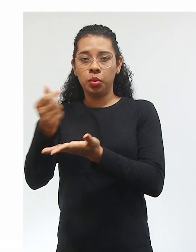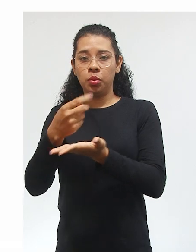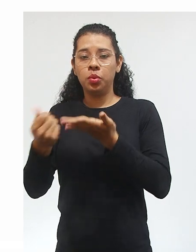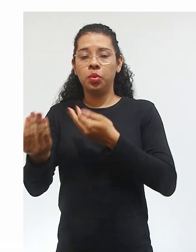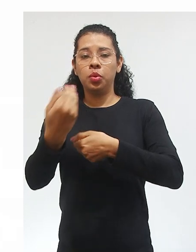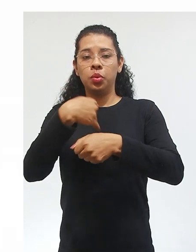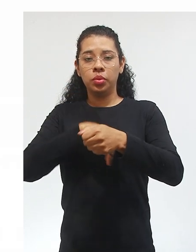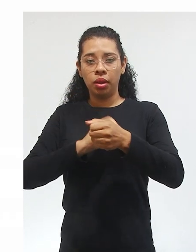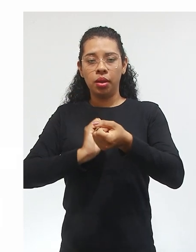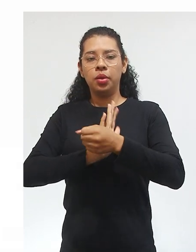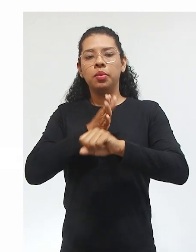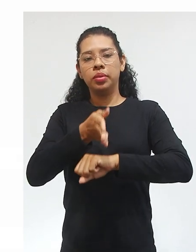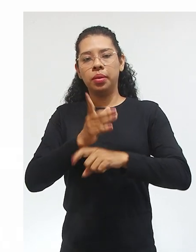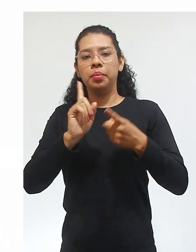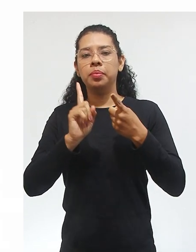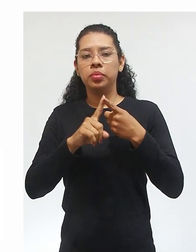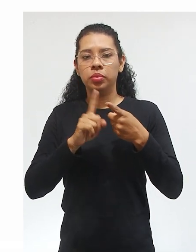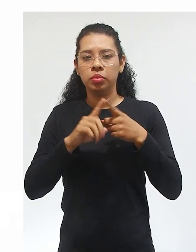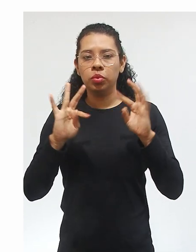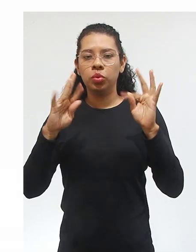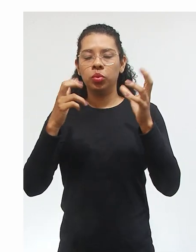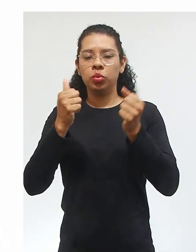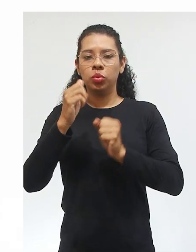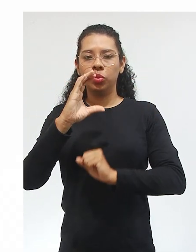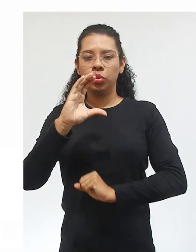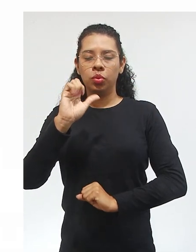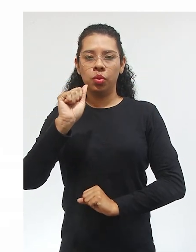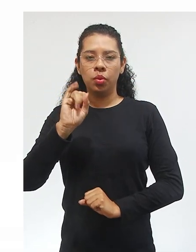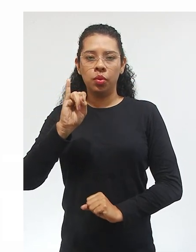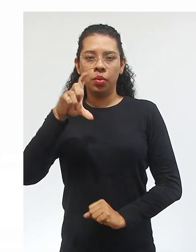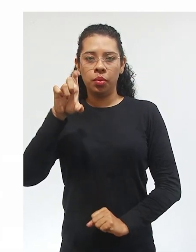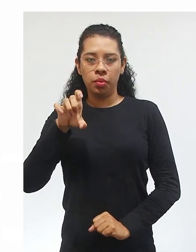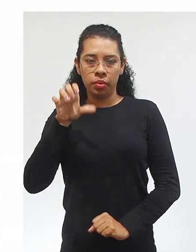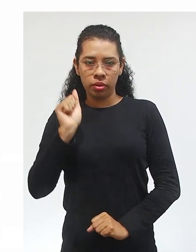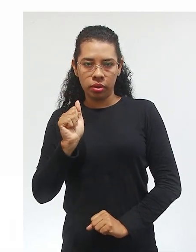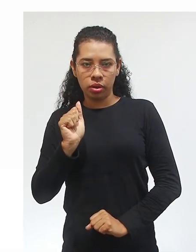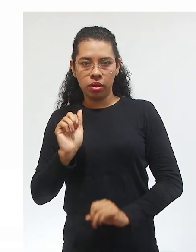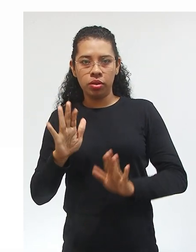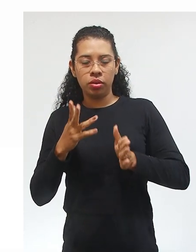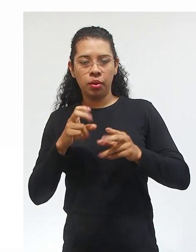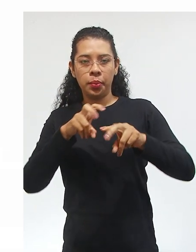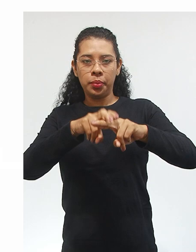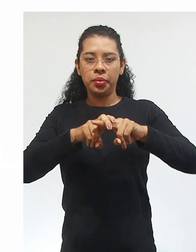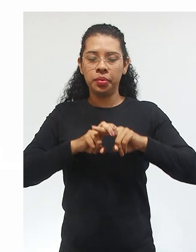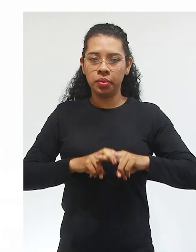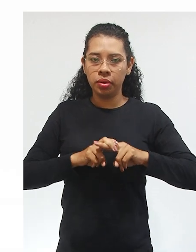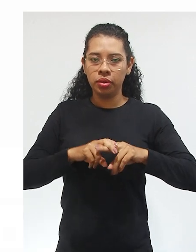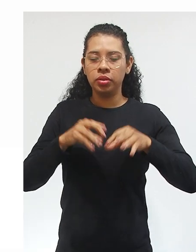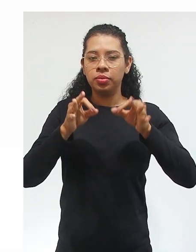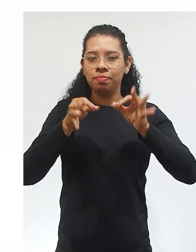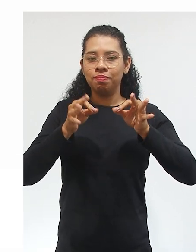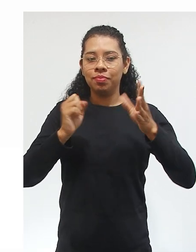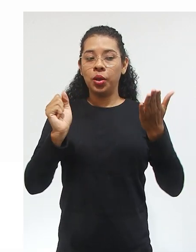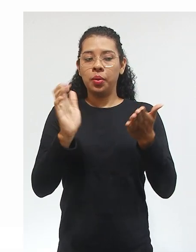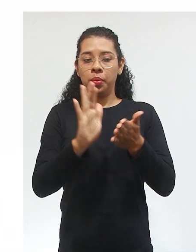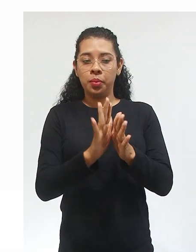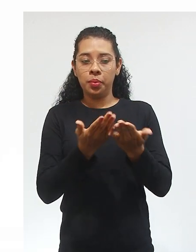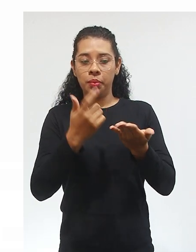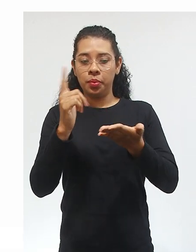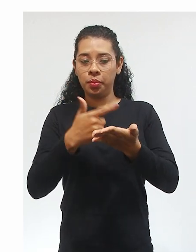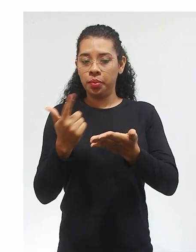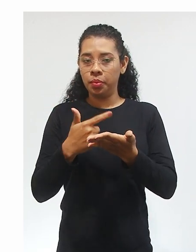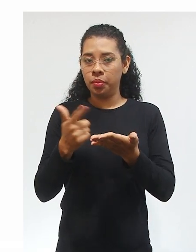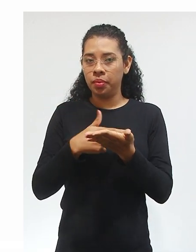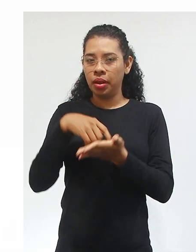seja, só registra os fatos de espécie caixa, tá? Por isso que ele é considerado um livro sistemático.